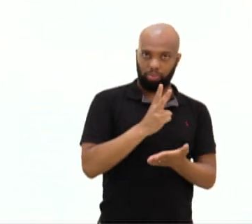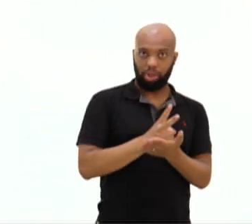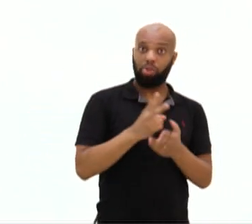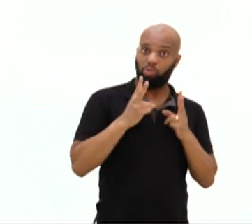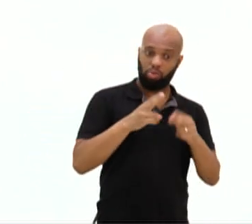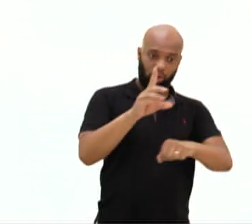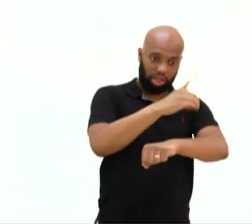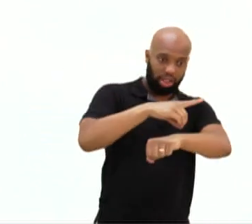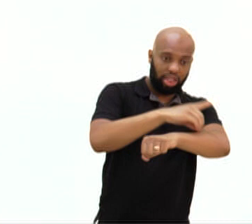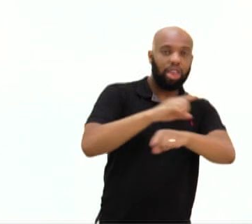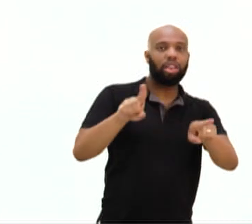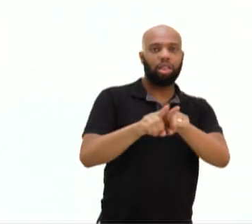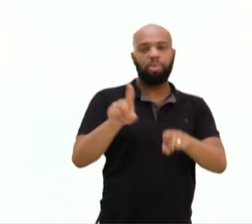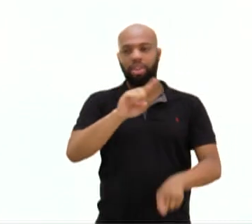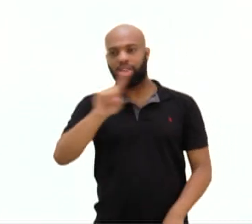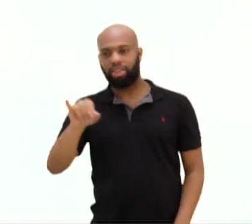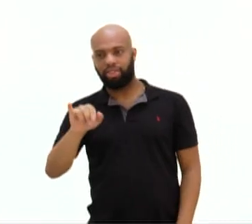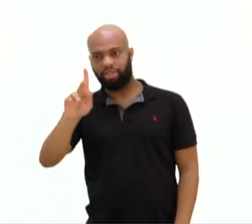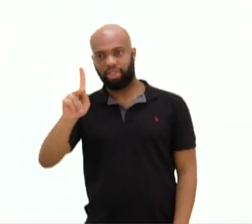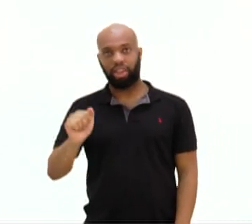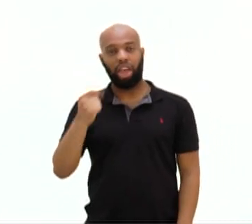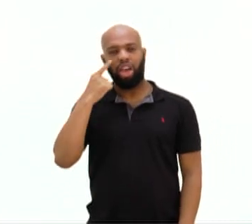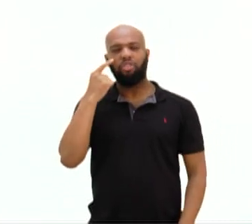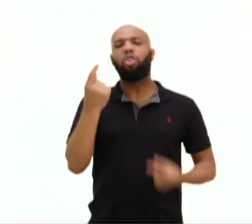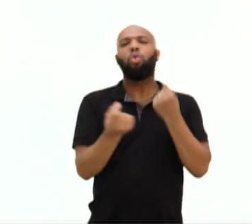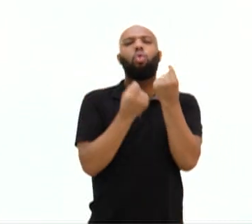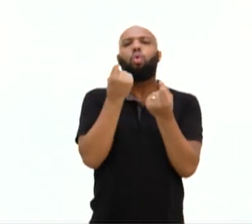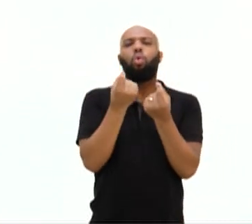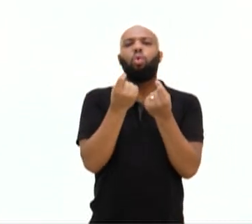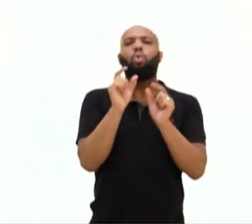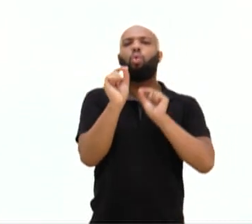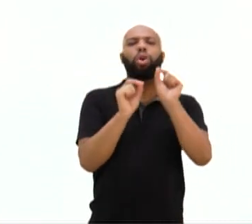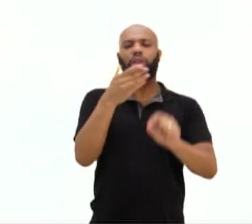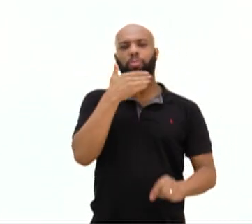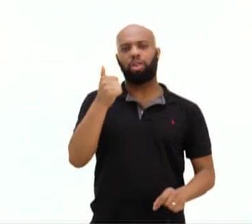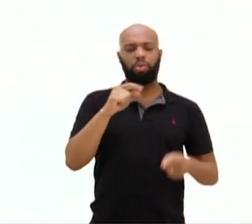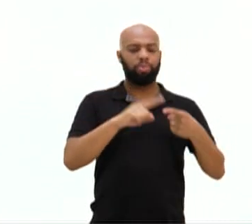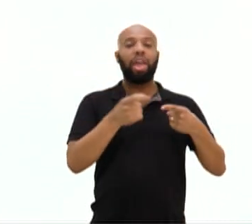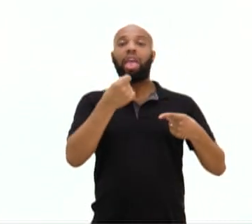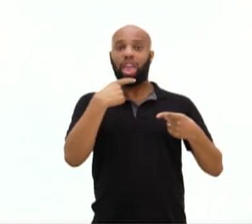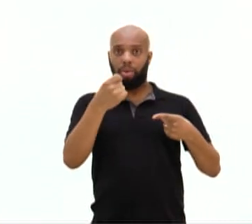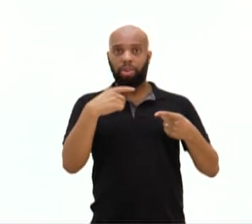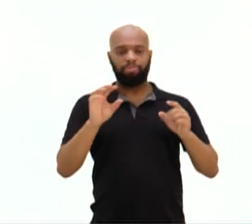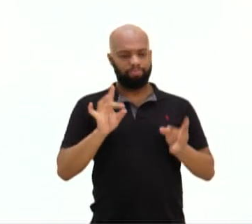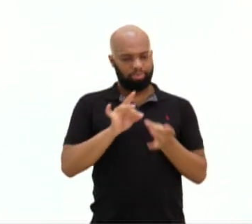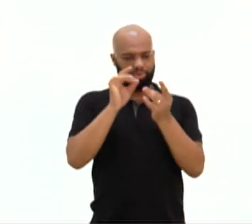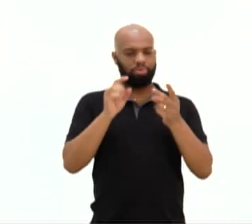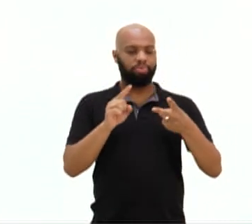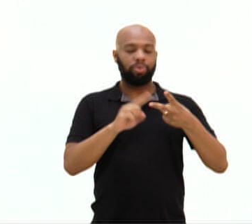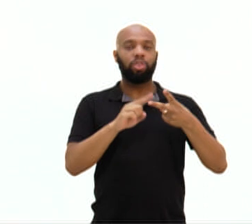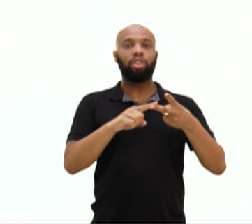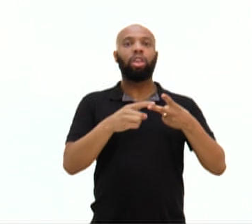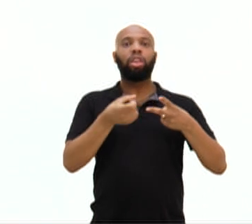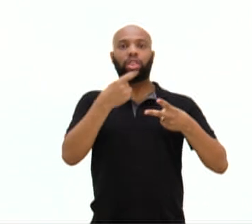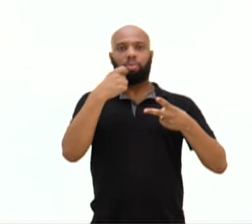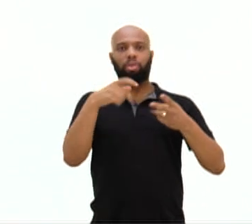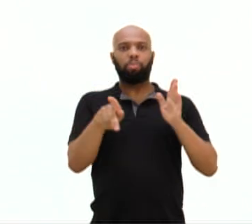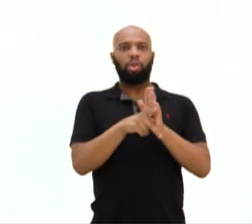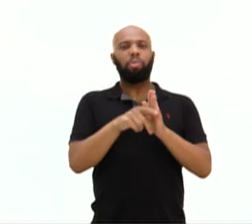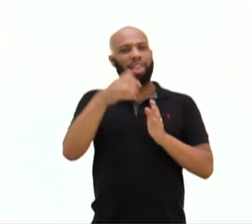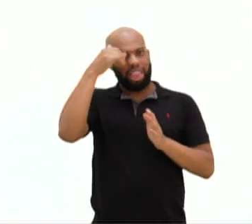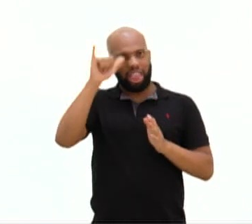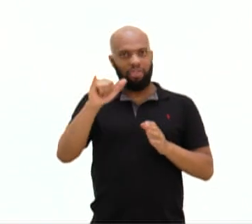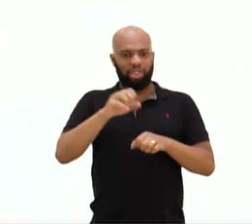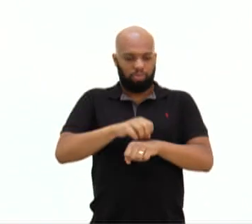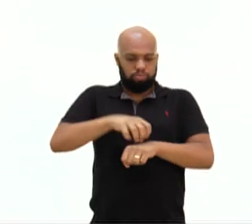explica o procedimento no caso dessas doenças. Letra A. Melhor tratamento é o uso de antibiótico? B. Uso de anti-inflamatório?